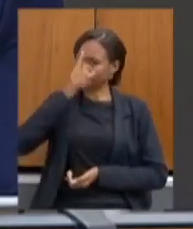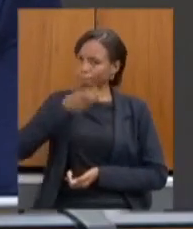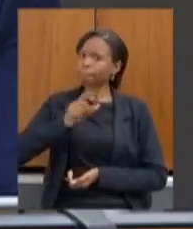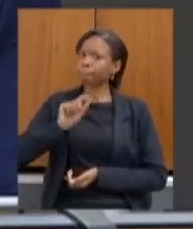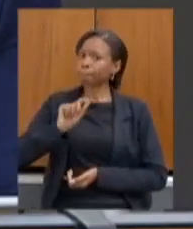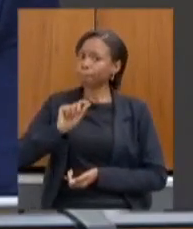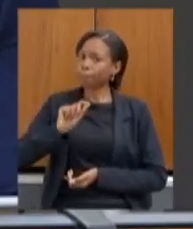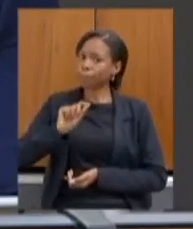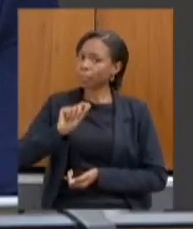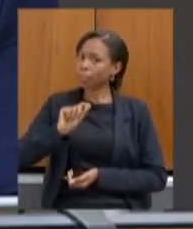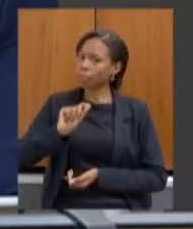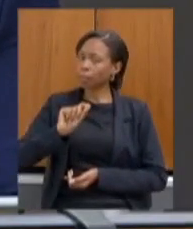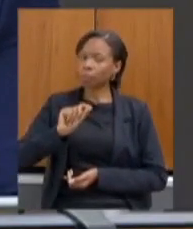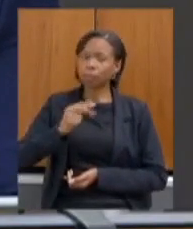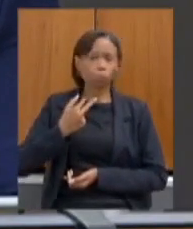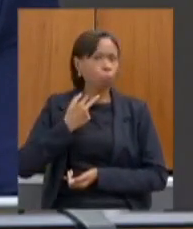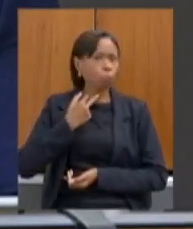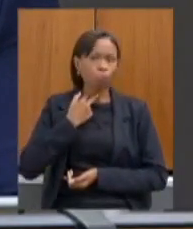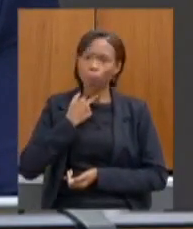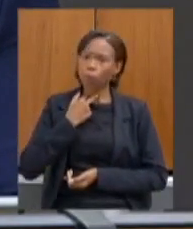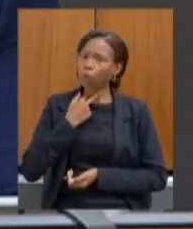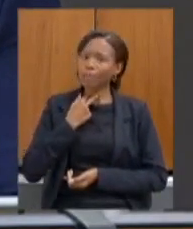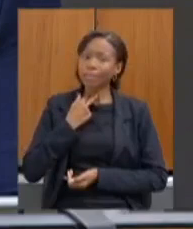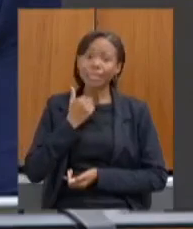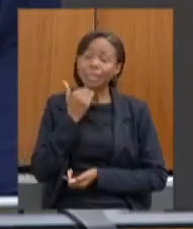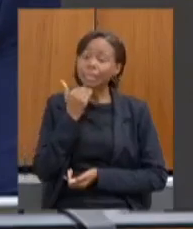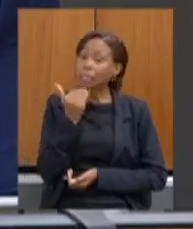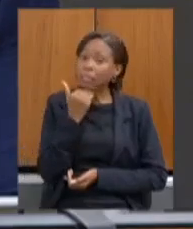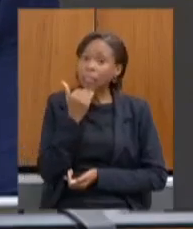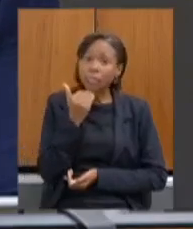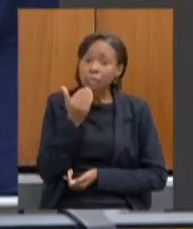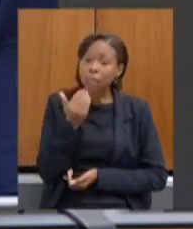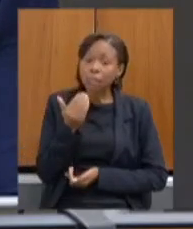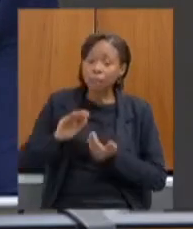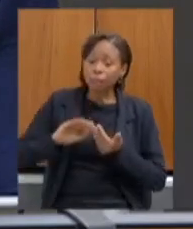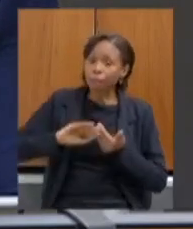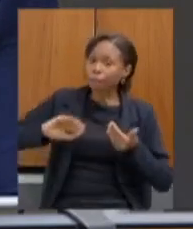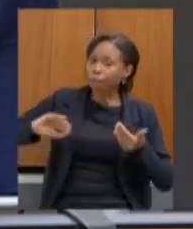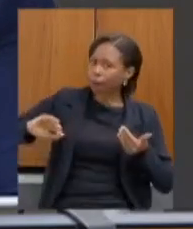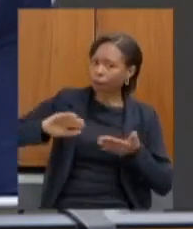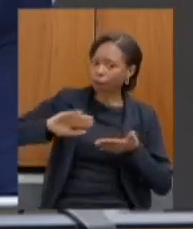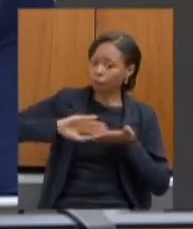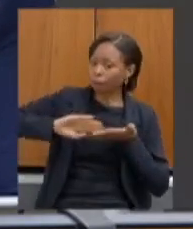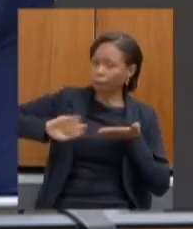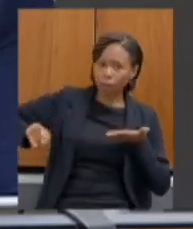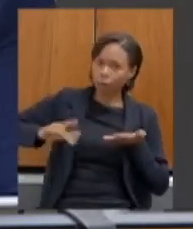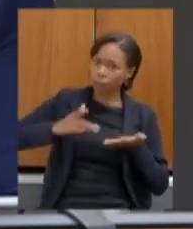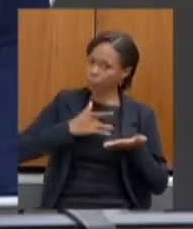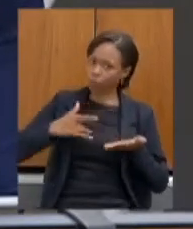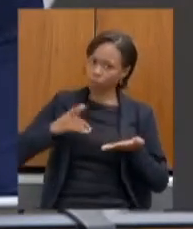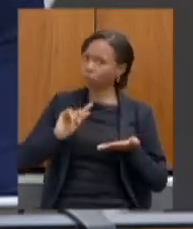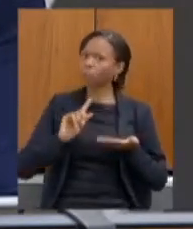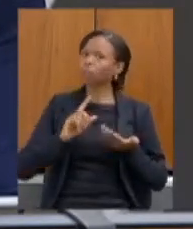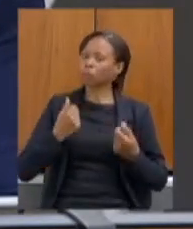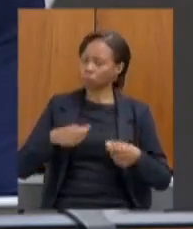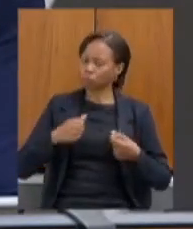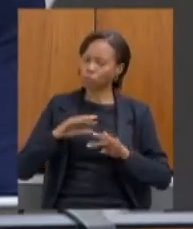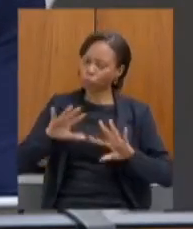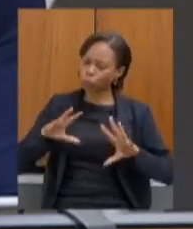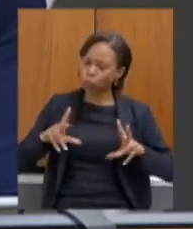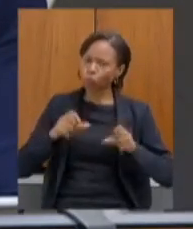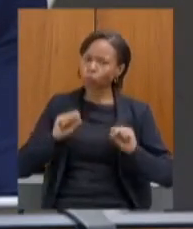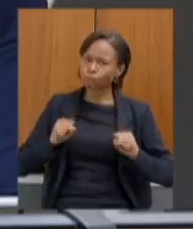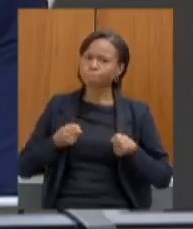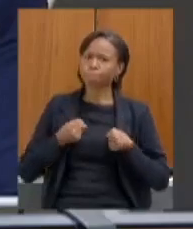mineiro ou mineira desassistido do ponto de vista de saúde. Então, nós vamos sim, pode contar com todo o esforço do governo do Estado para